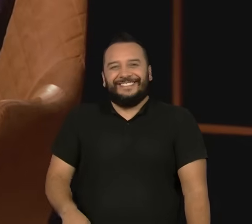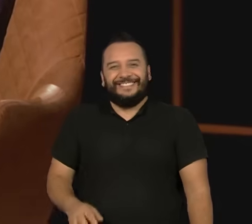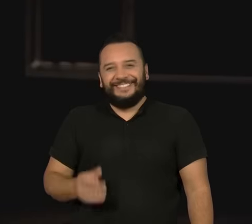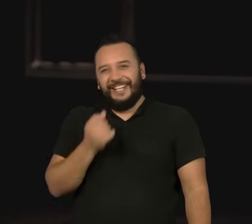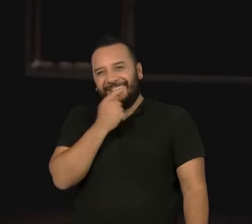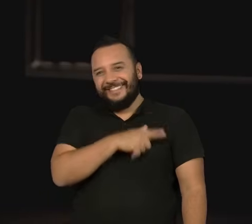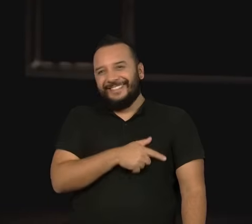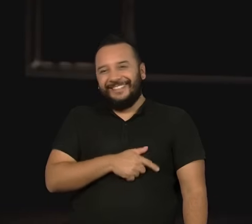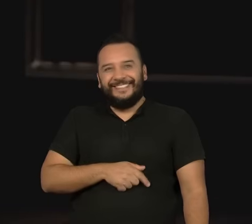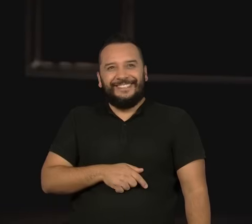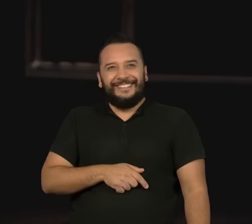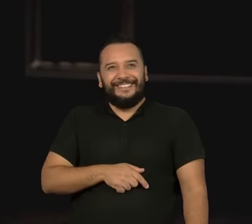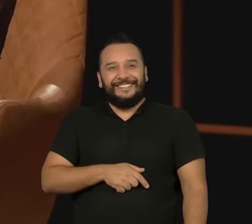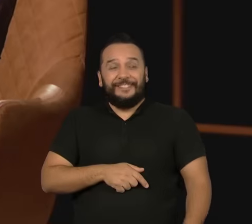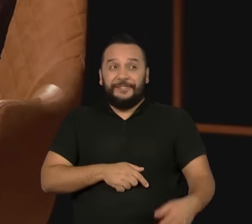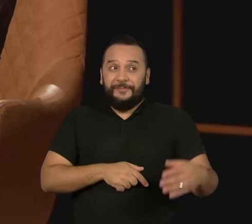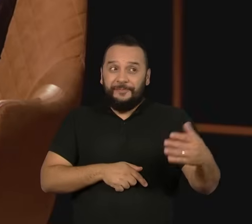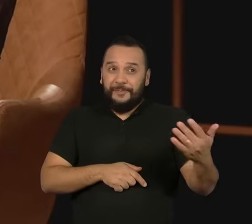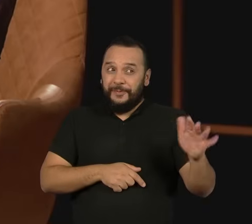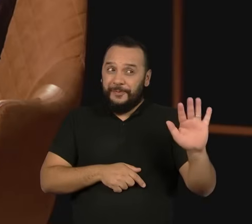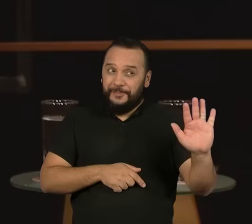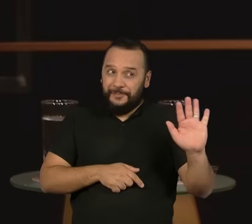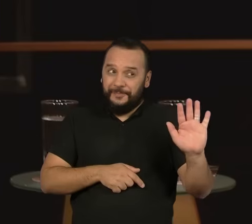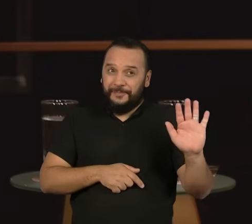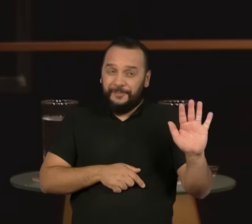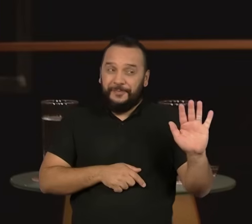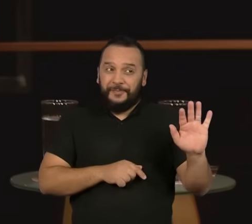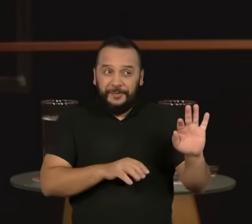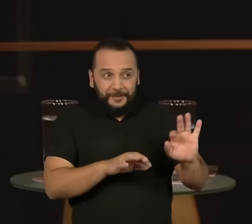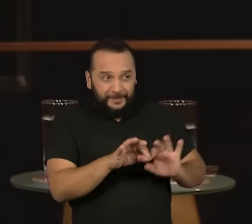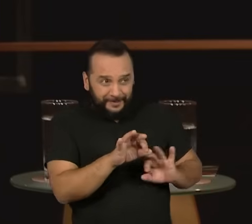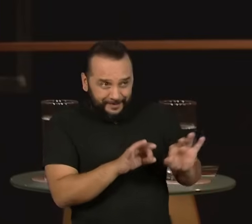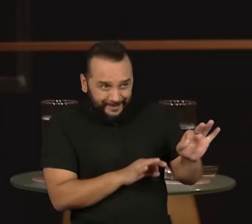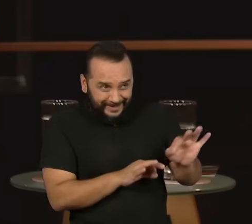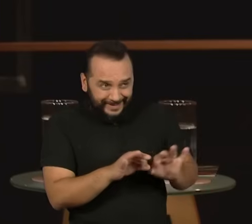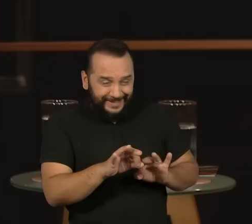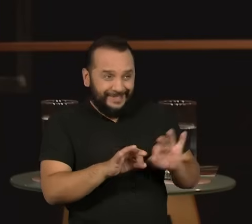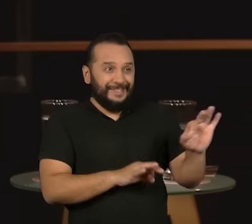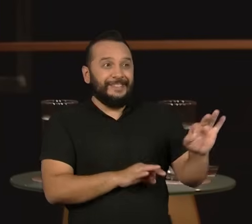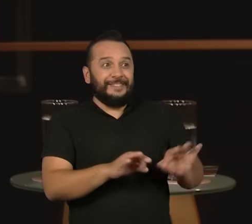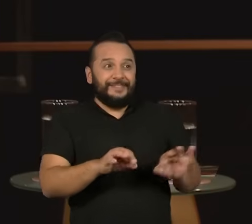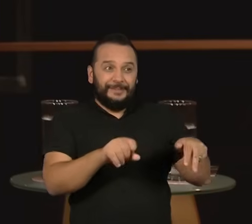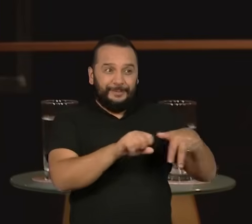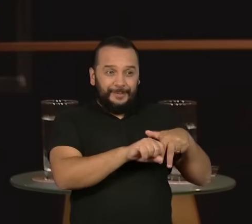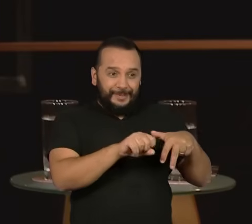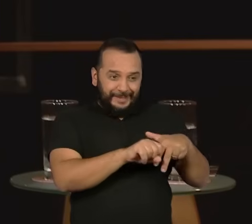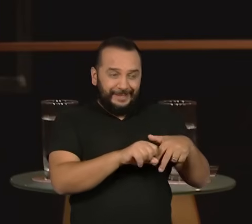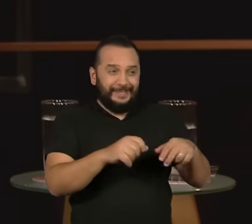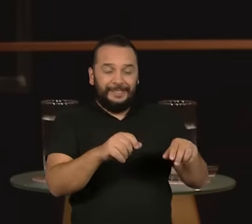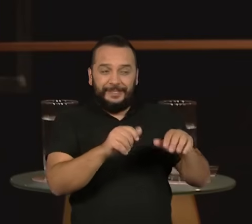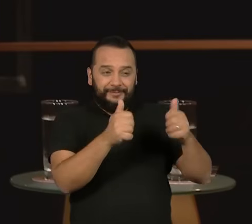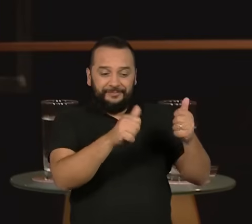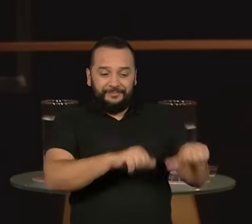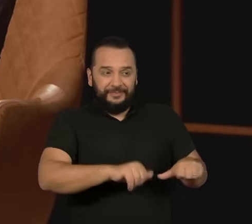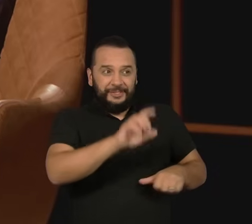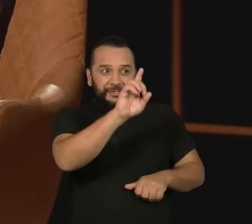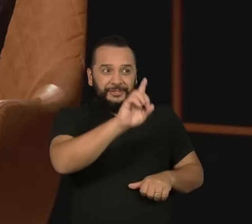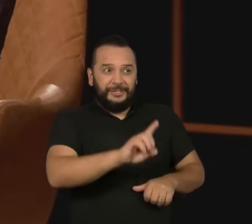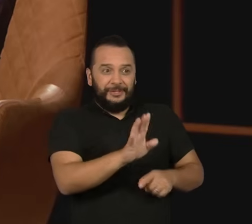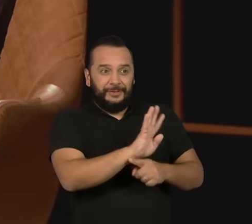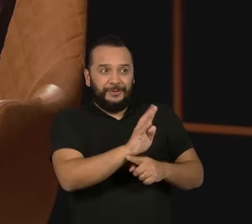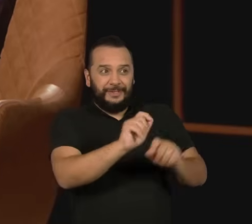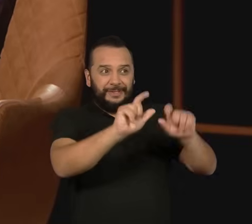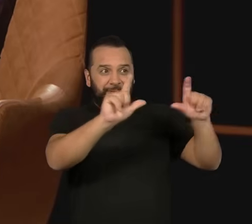Engraçado, ficava me criticando. Bom, o fato é que os planos de carreira na diplomacia e na direção de cinema ficaram